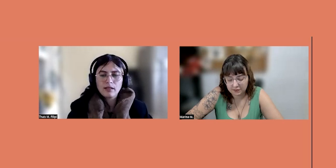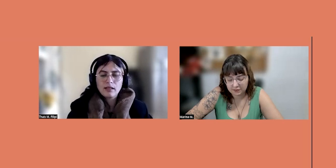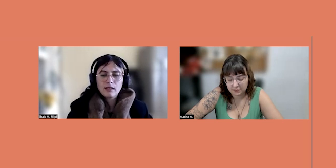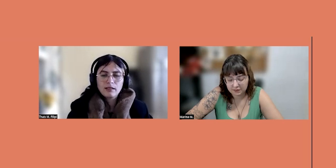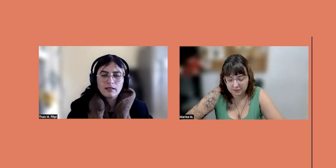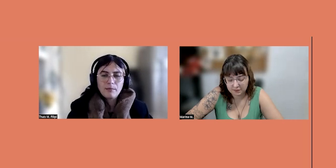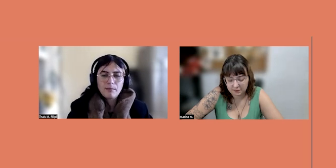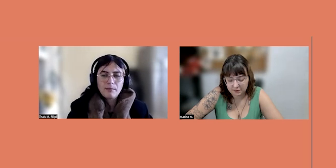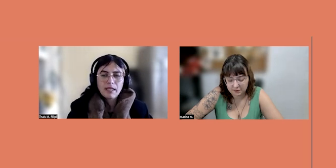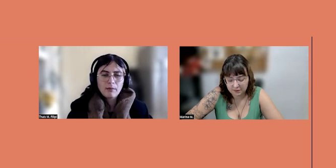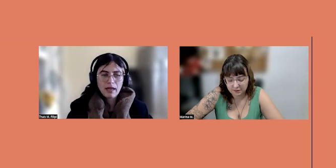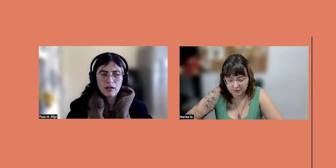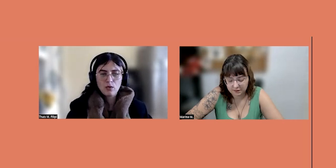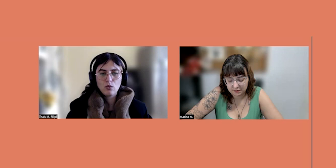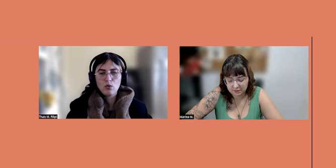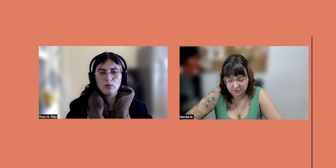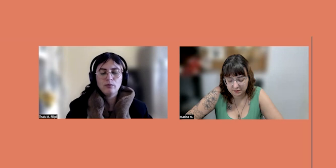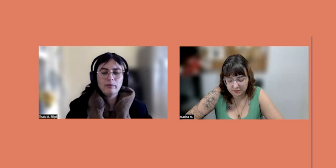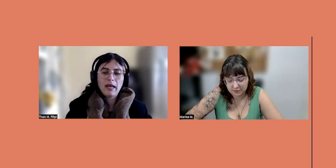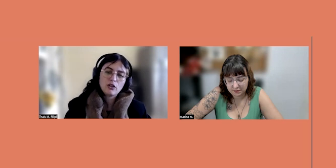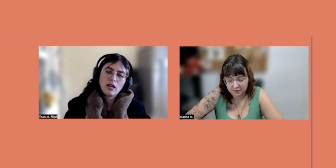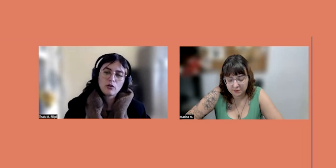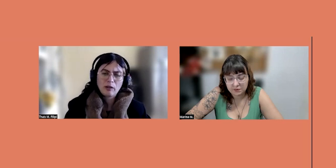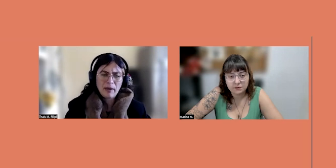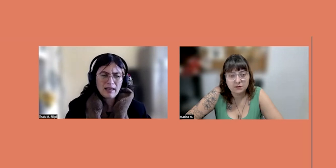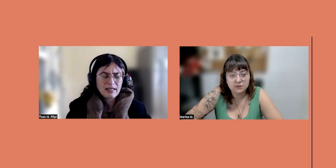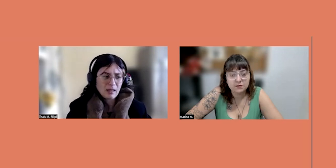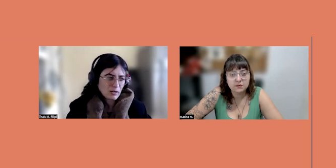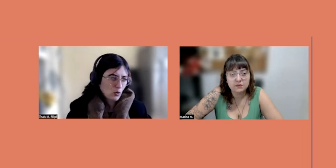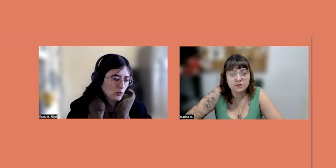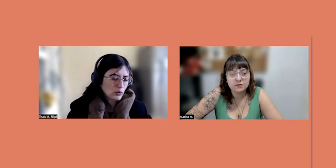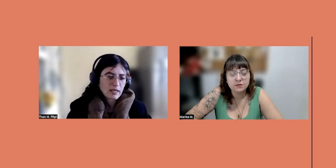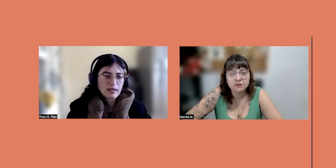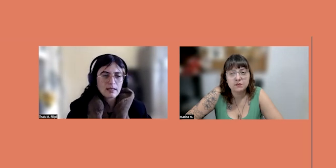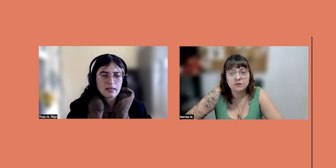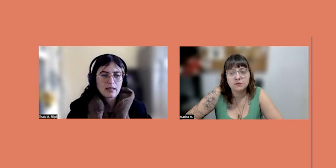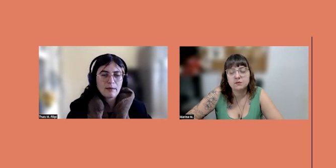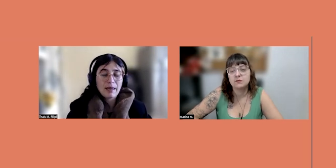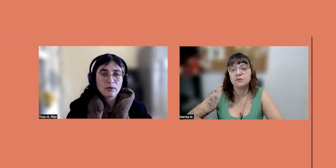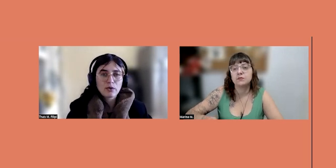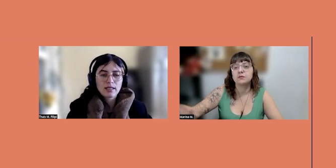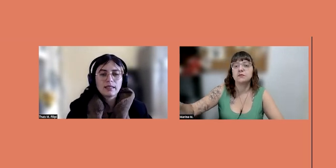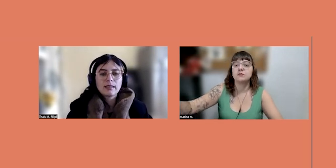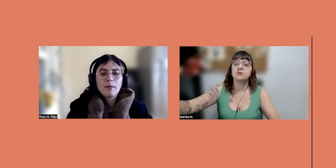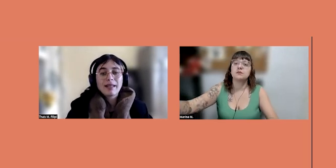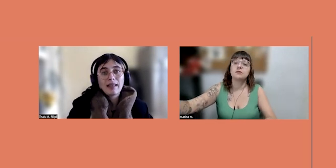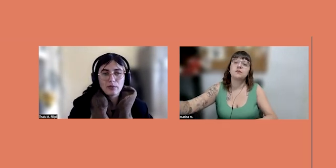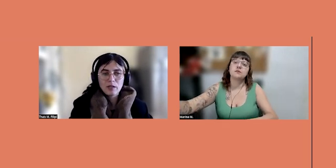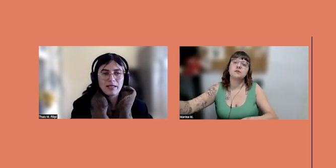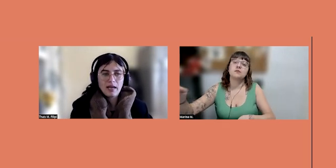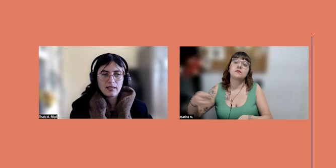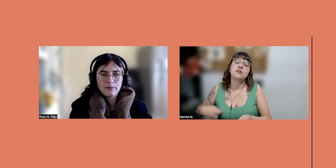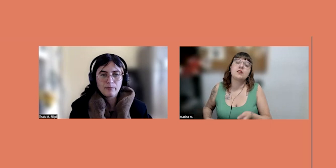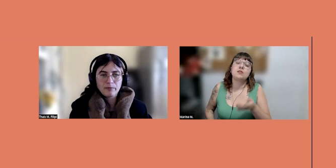geográficas, e também o PNG e o JPEG, eles também são comuns, mas eles têm menos